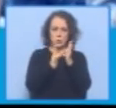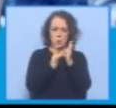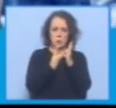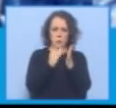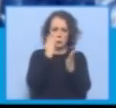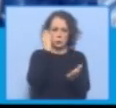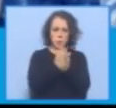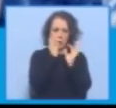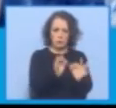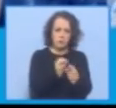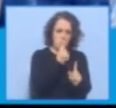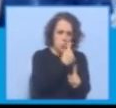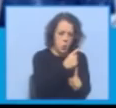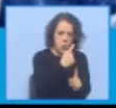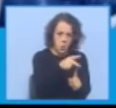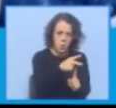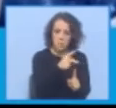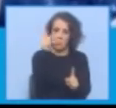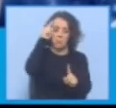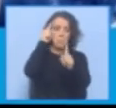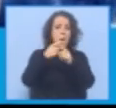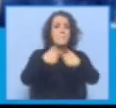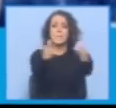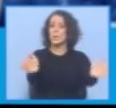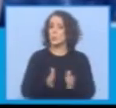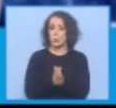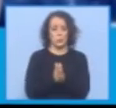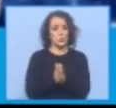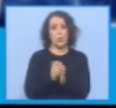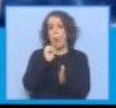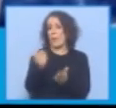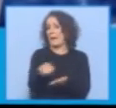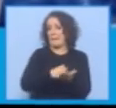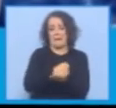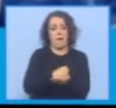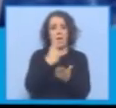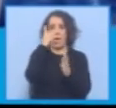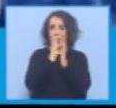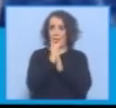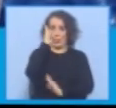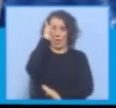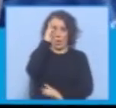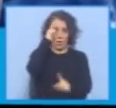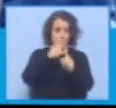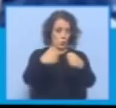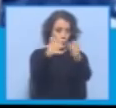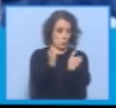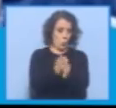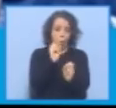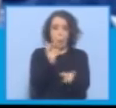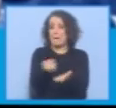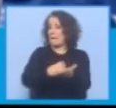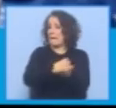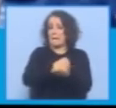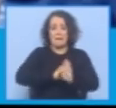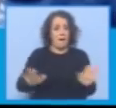poucos? Ou é para todos, não é para ninguém. Ou Deus é para todos, ou não é para ninguém. E,